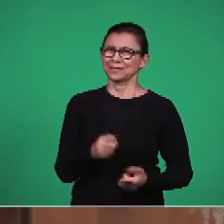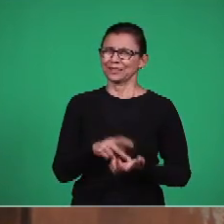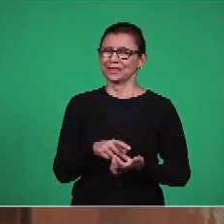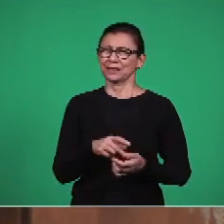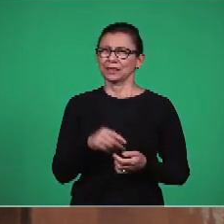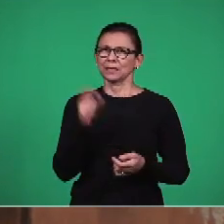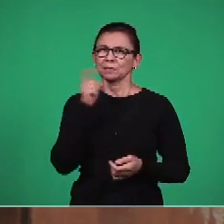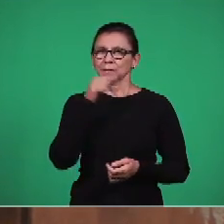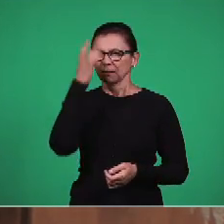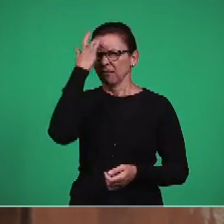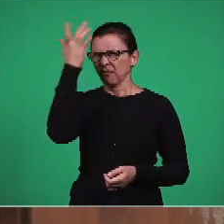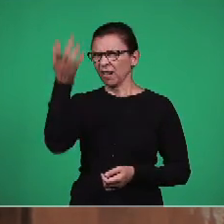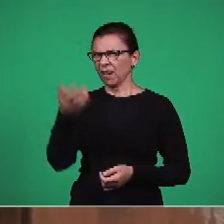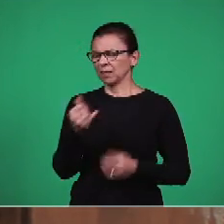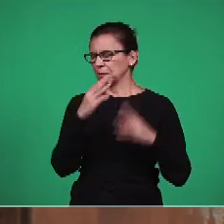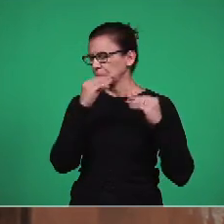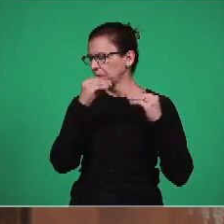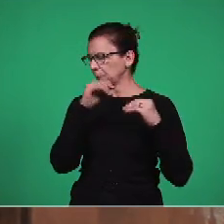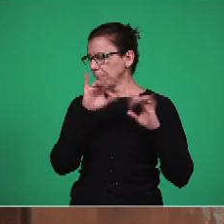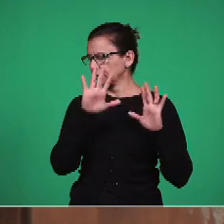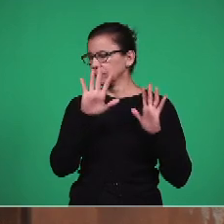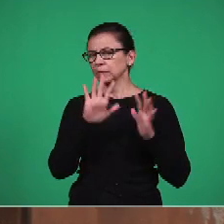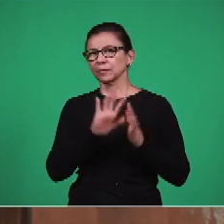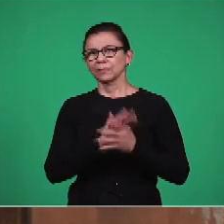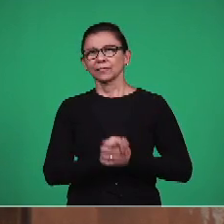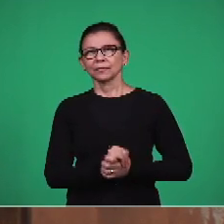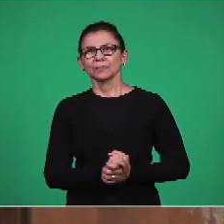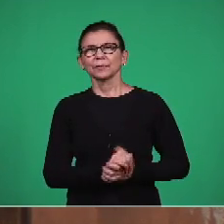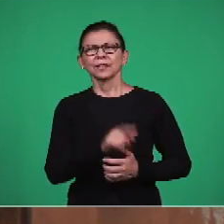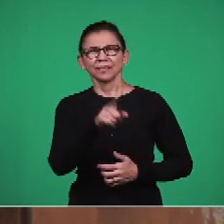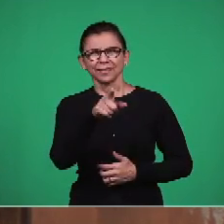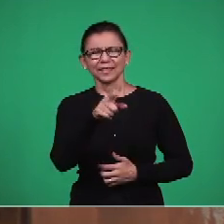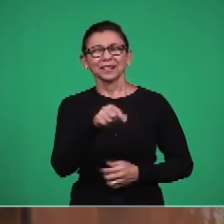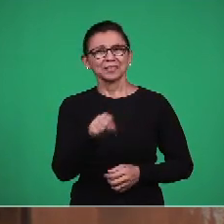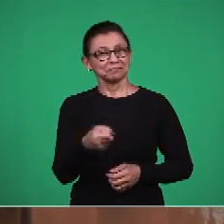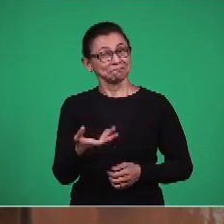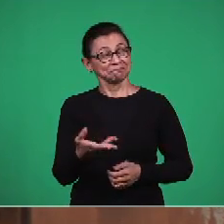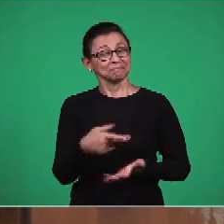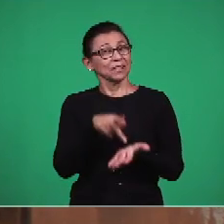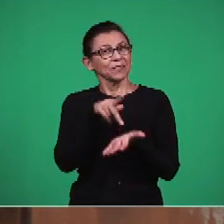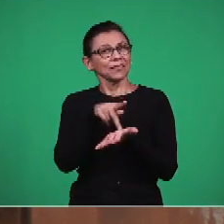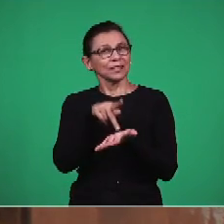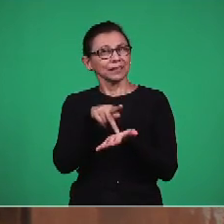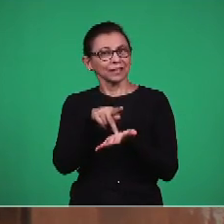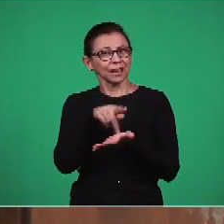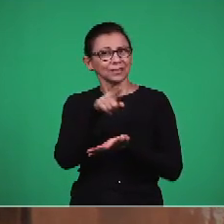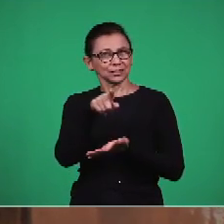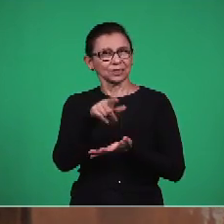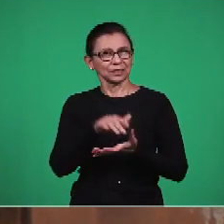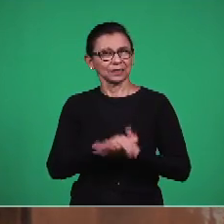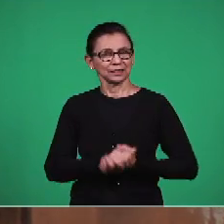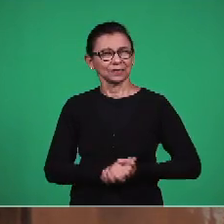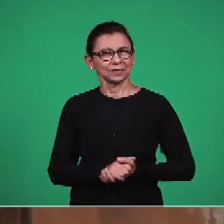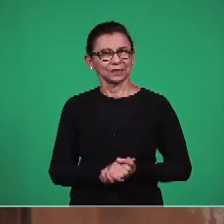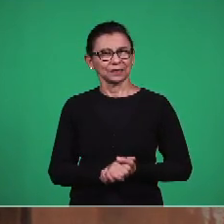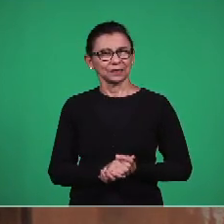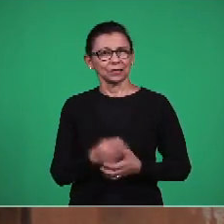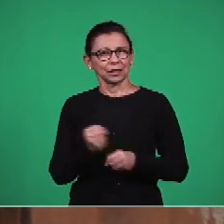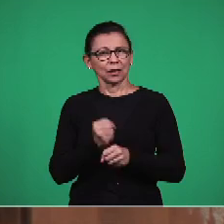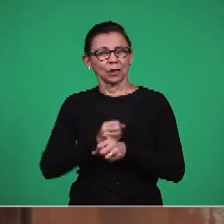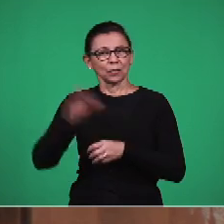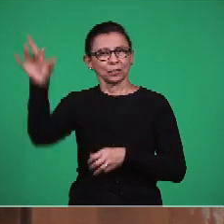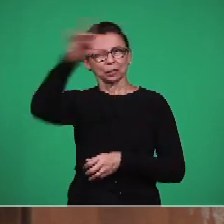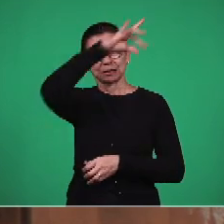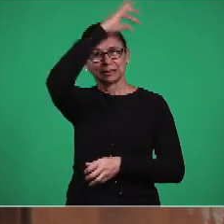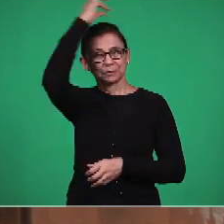verdade é muito pesada. Você pode pesar a verdade da obra do Espírito com o que existe por aí.